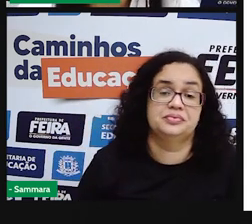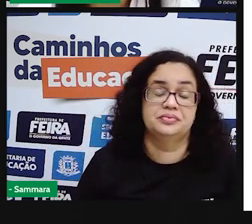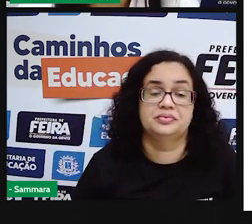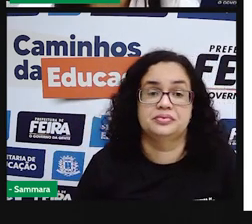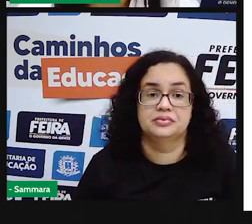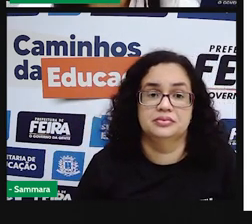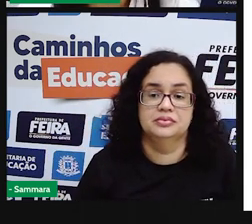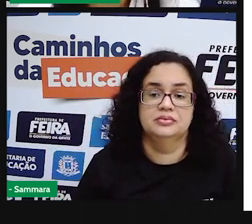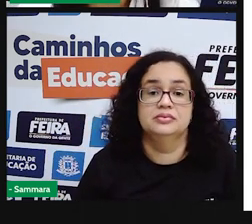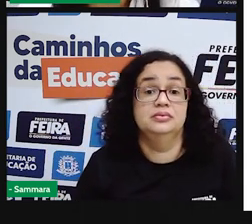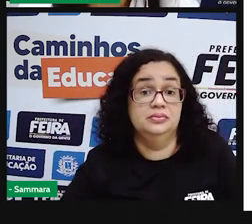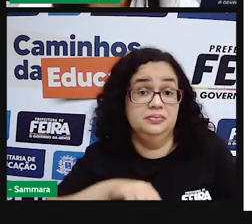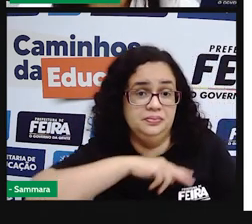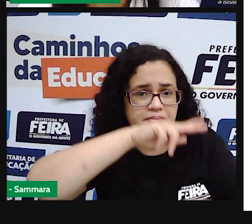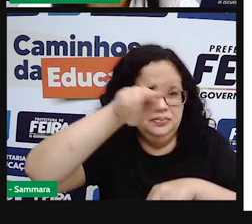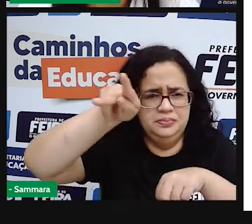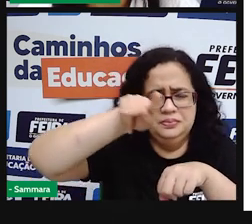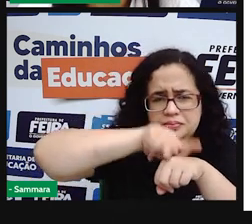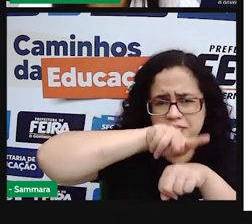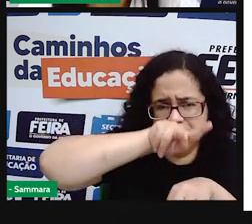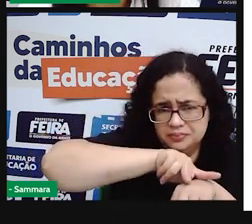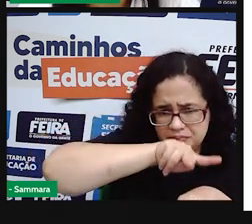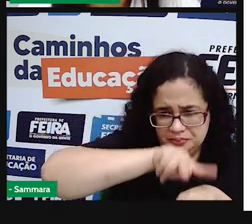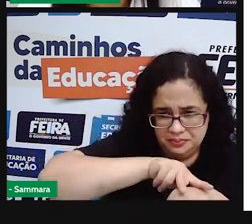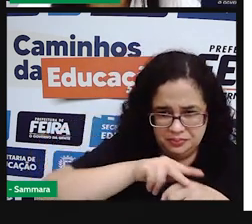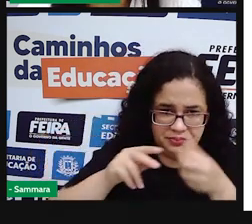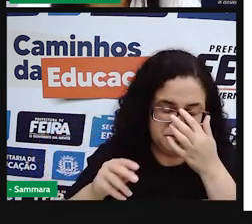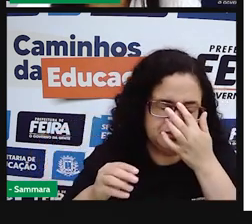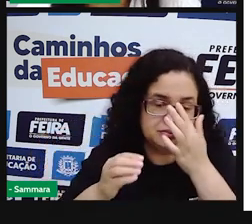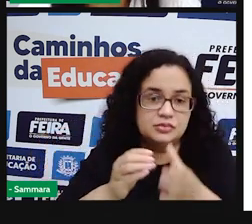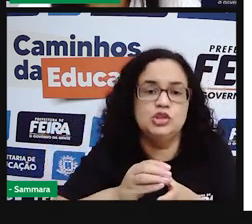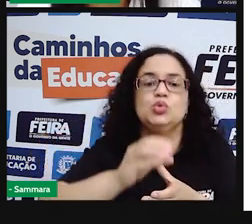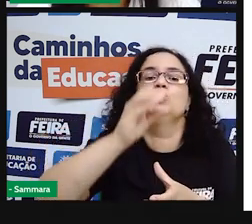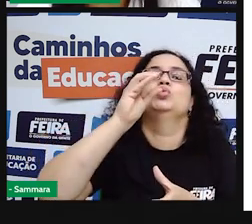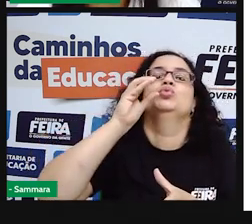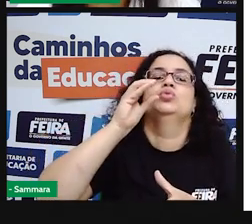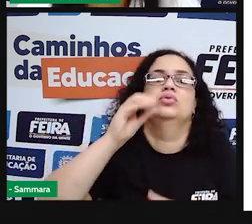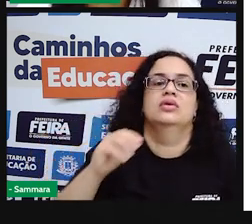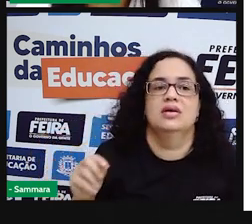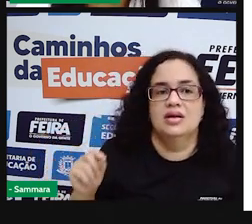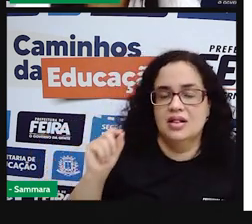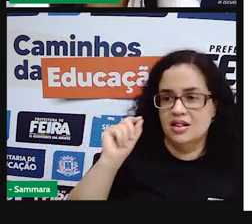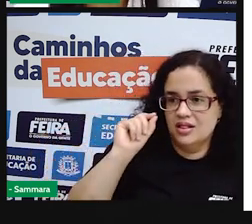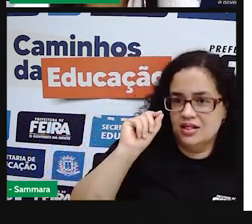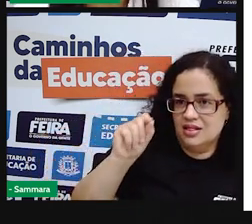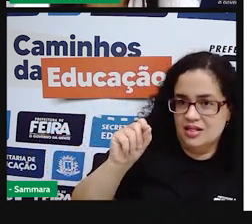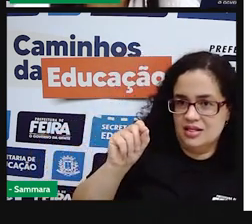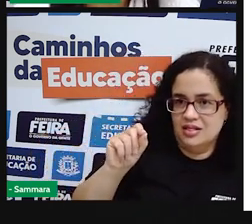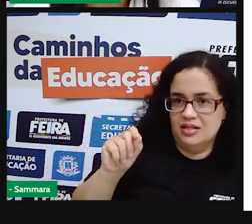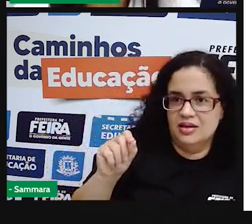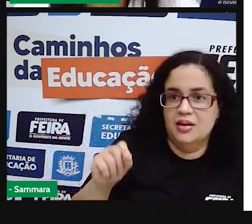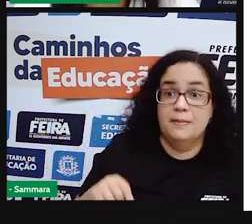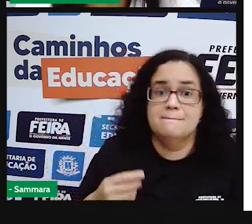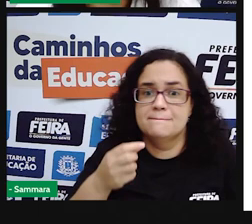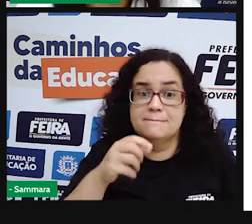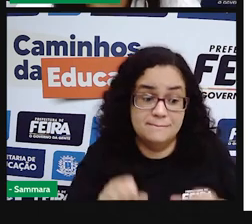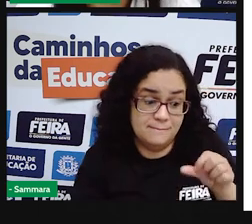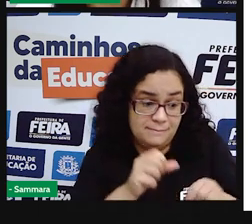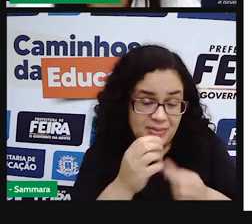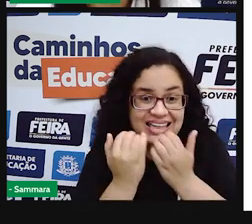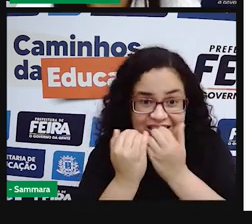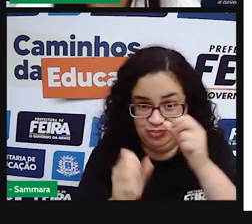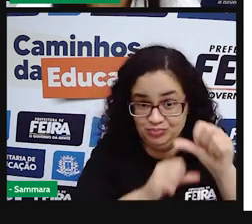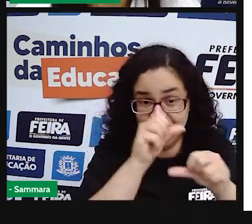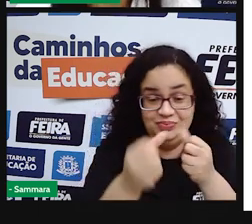Eita, São Pedro tomou ali, ó, queimou a língua. Ara, meu mil virou pipoca. E